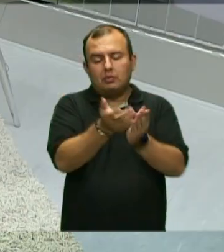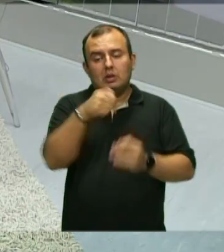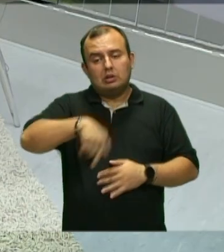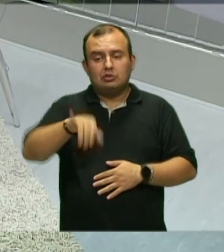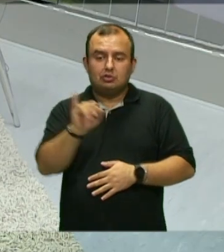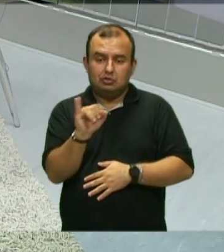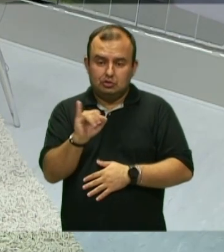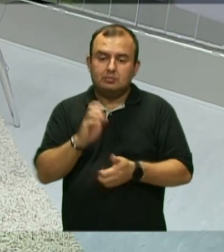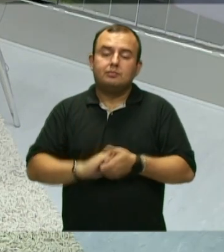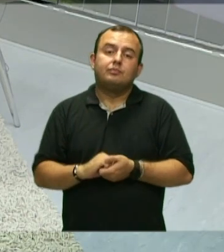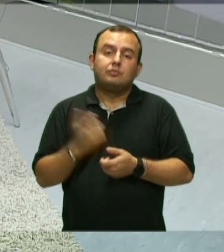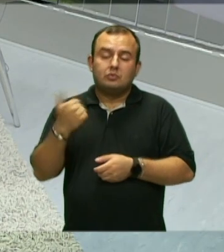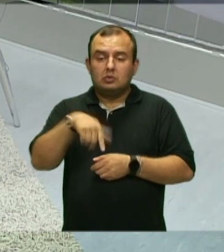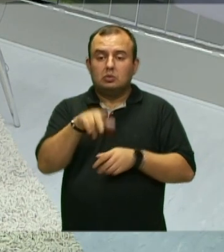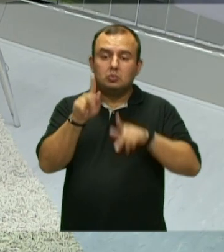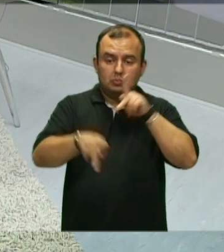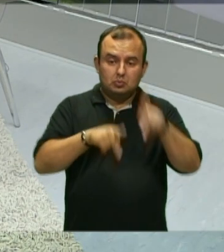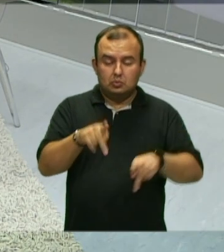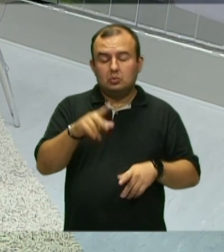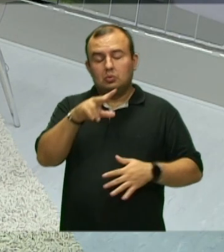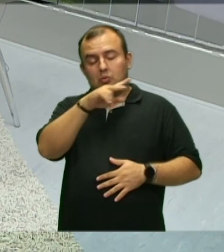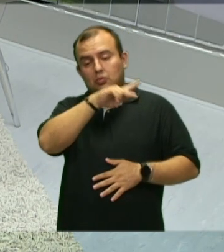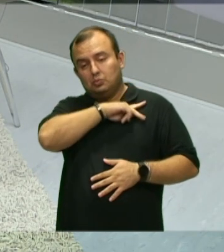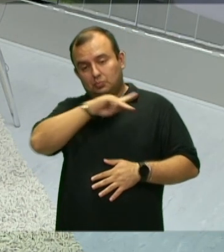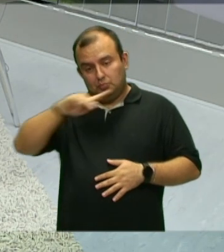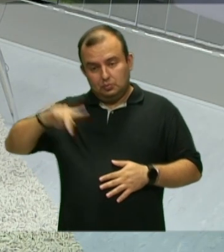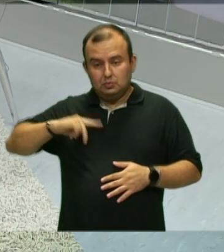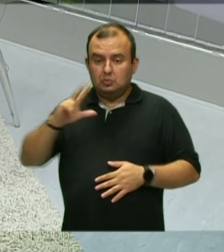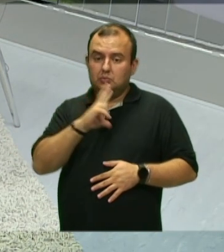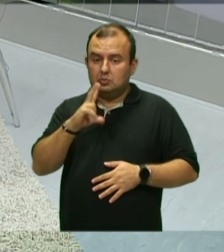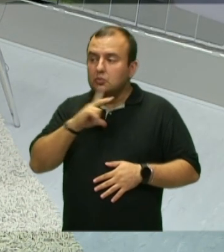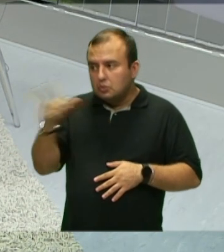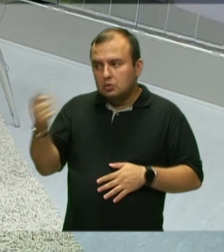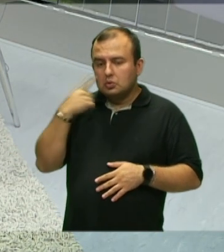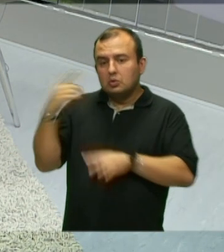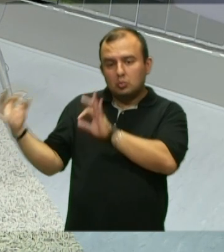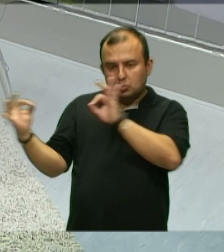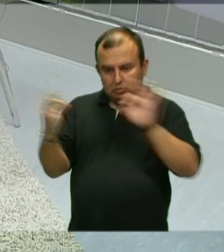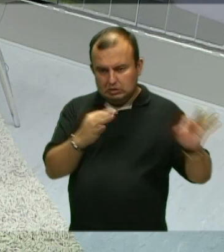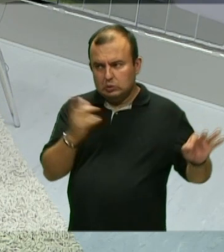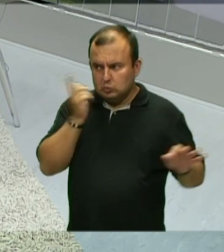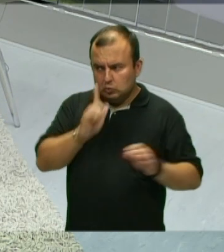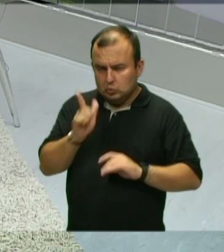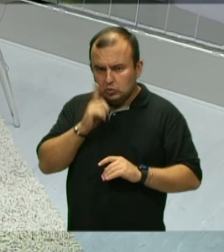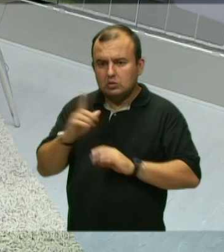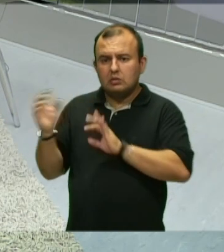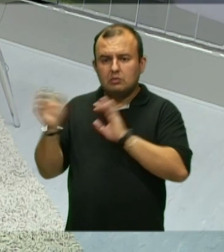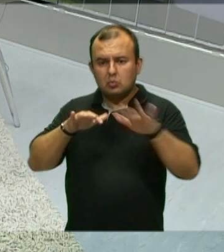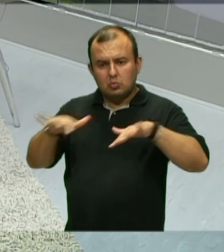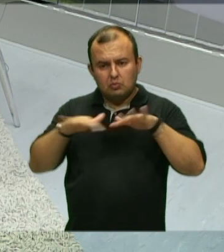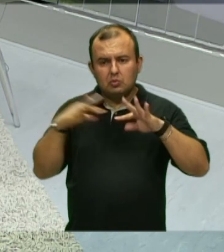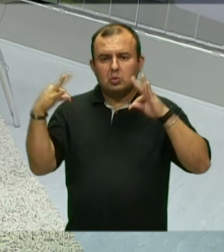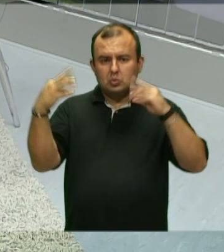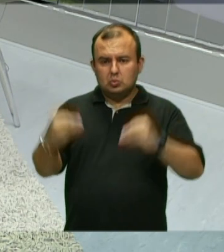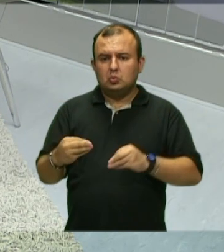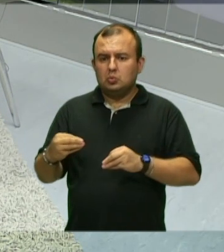rio. E aí, tanto o público quanto o privado, vereador, o senhor está nos bastidores disso, está acompanhando todas as